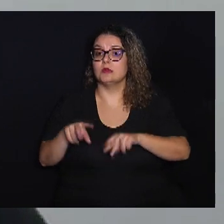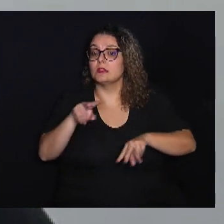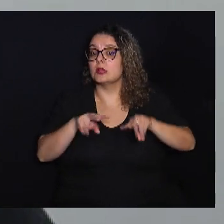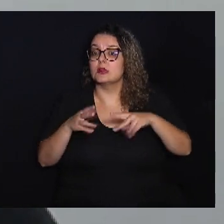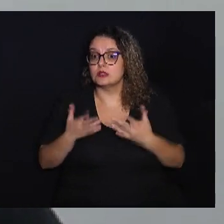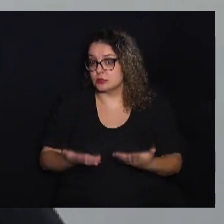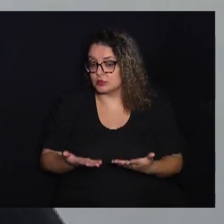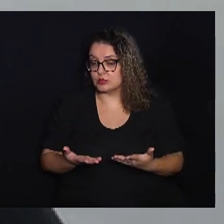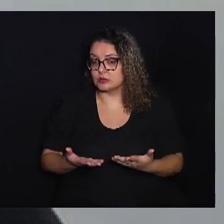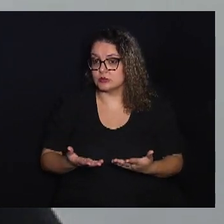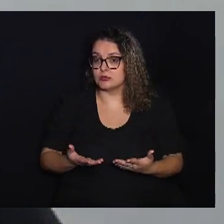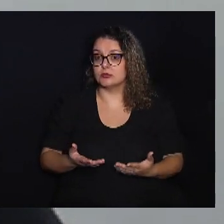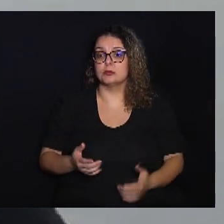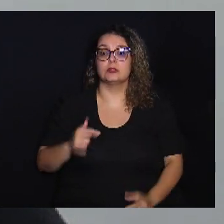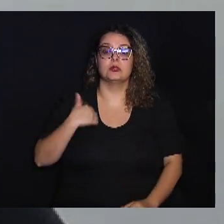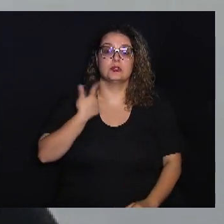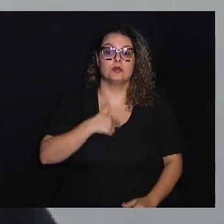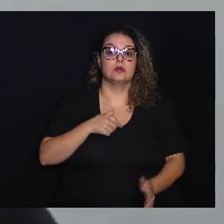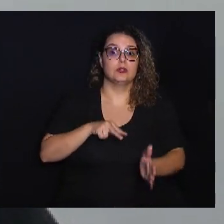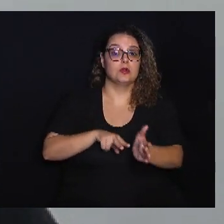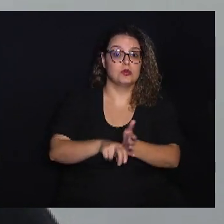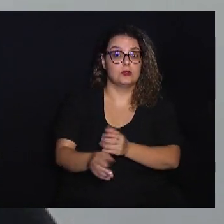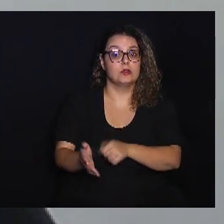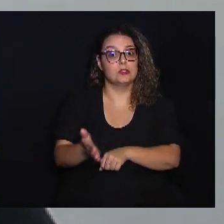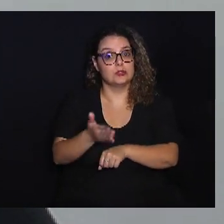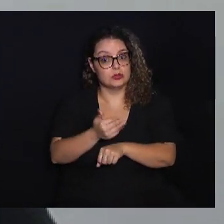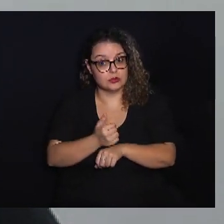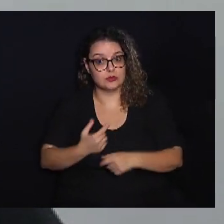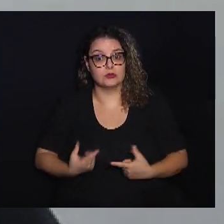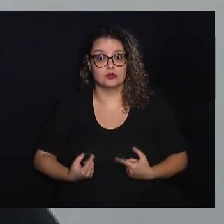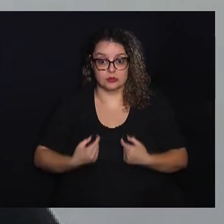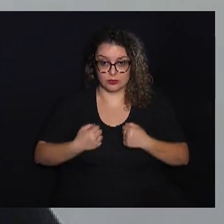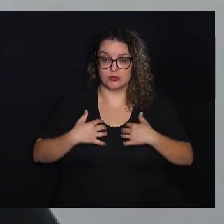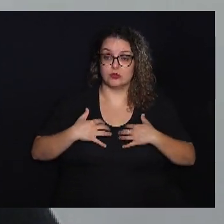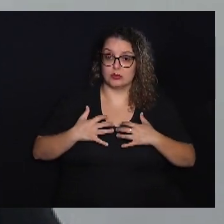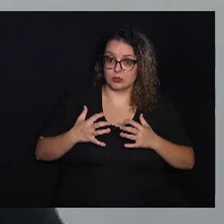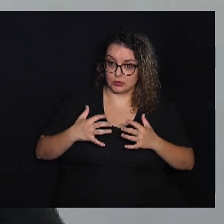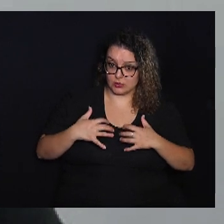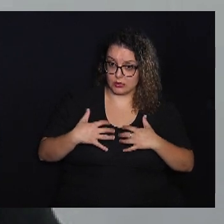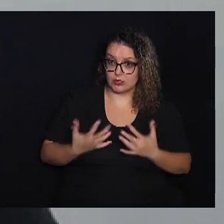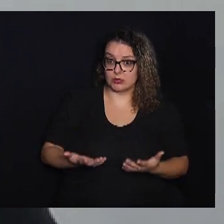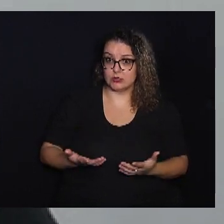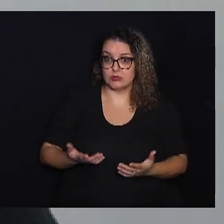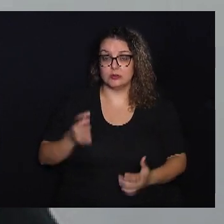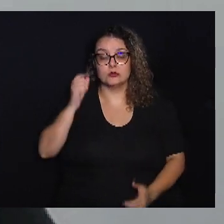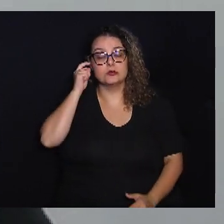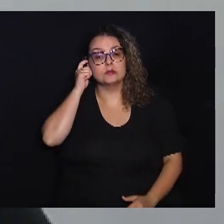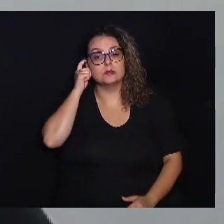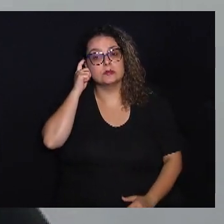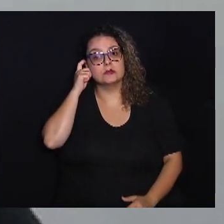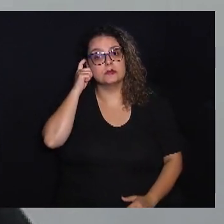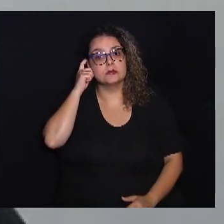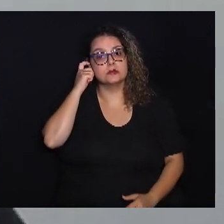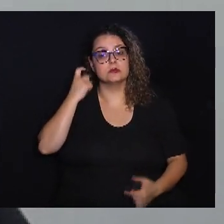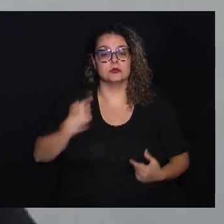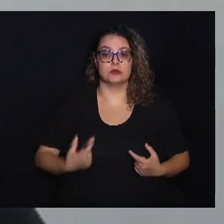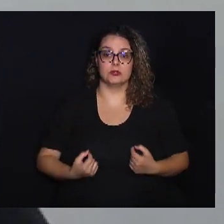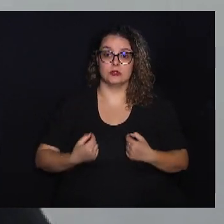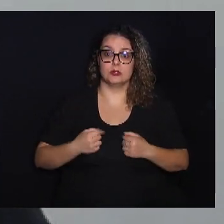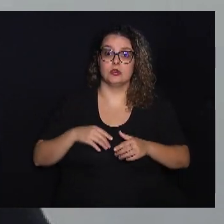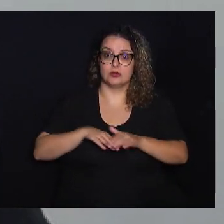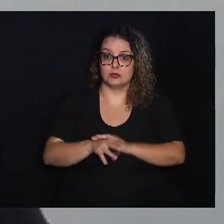avançado, né? Quando ele dá falta de ar, quando ele sangra, né? Então, ele não costuma dar sintoma inicial. Então, por isso é